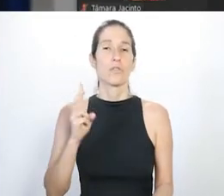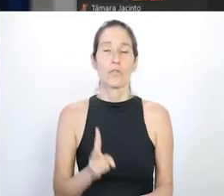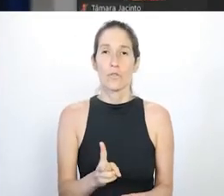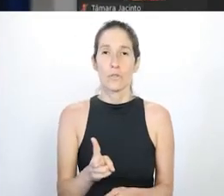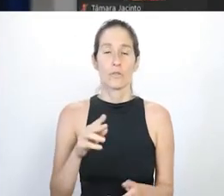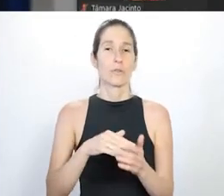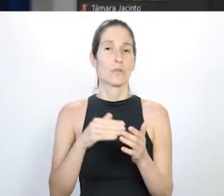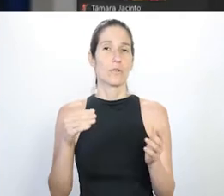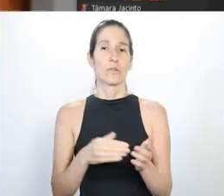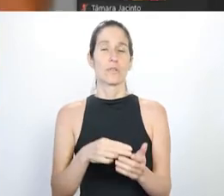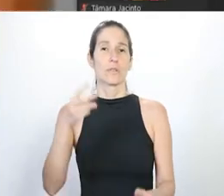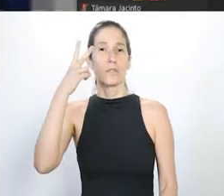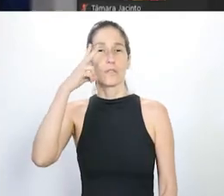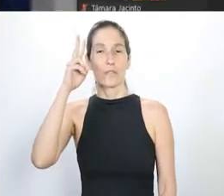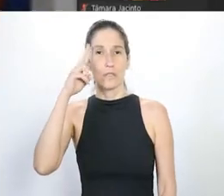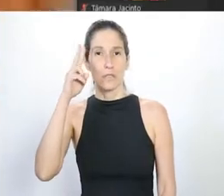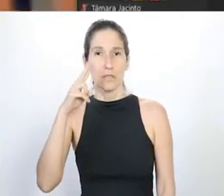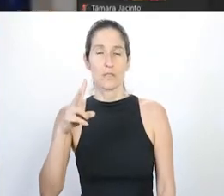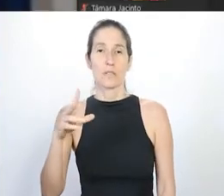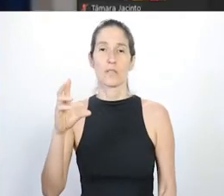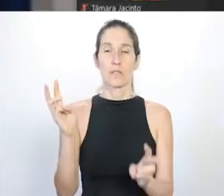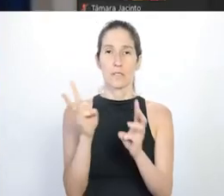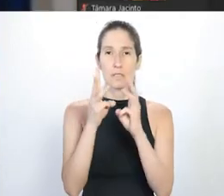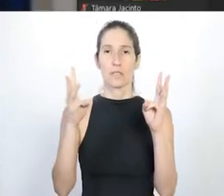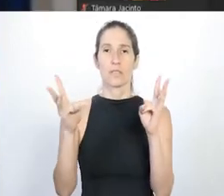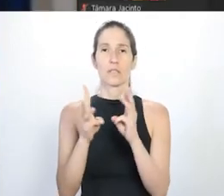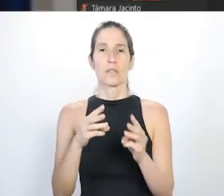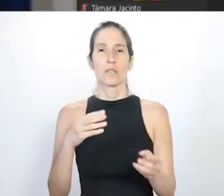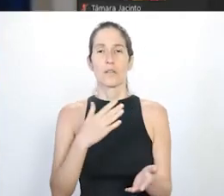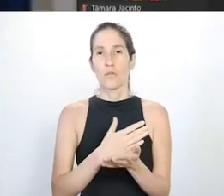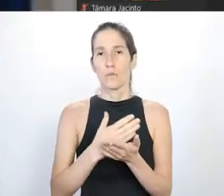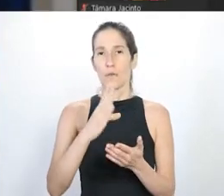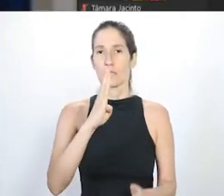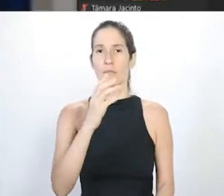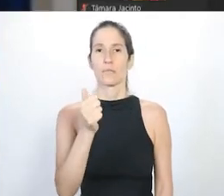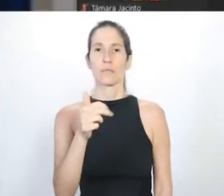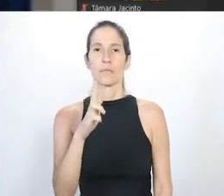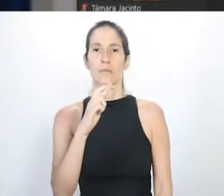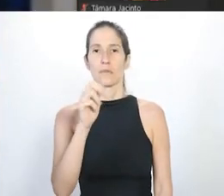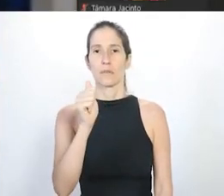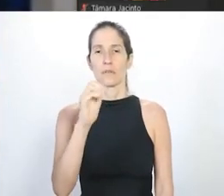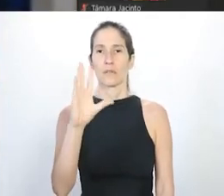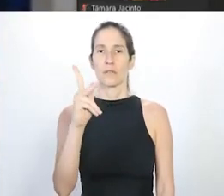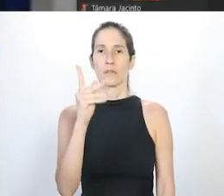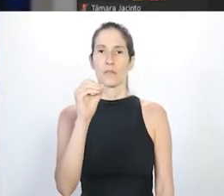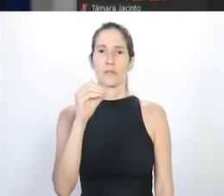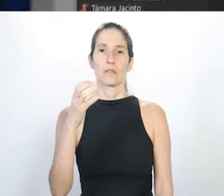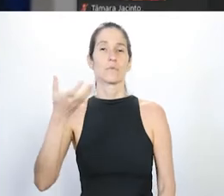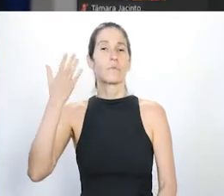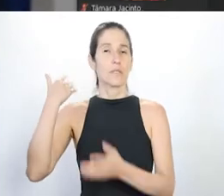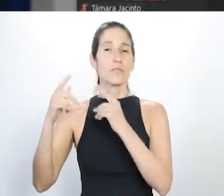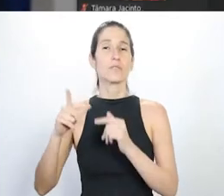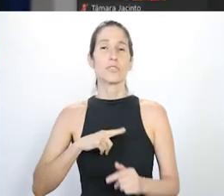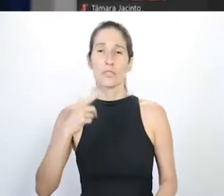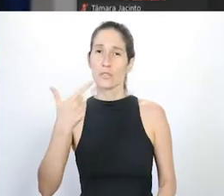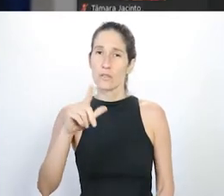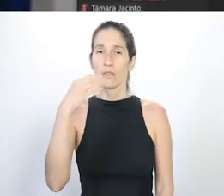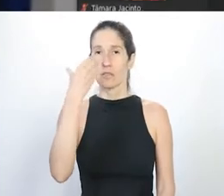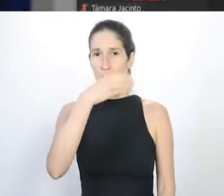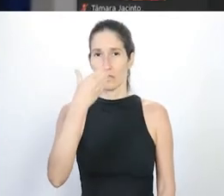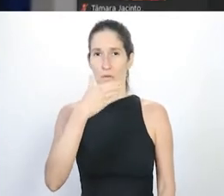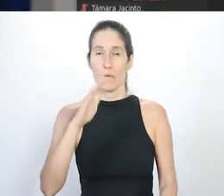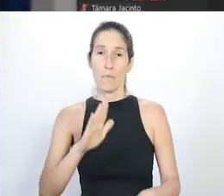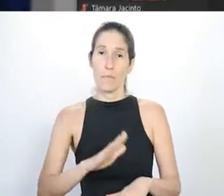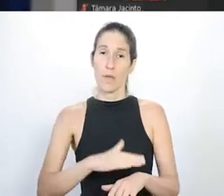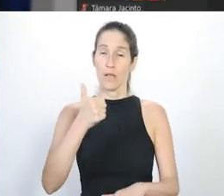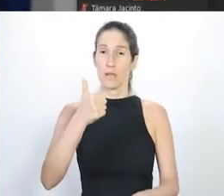partir de Baracho. É claro que tinha aqueles outros cantadores, mas Baracho com certeza foi quem mais se destacou. Era da Mata Norte, canavieiro